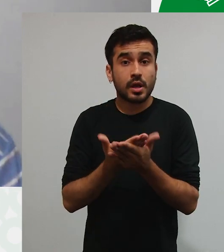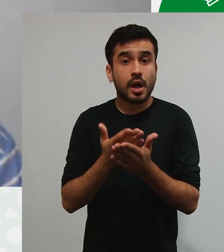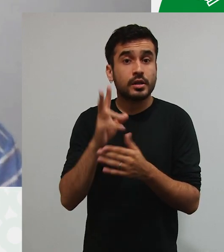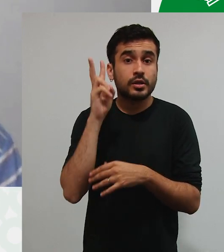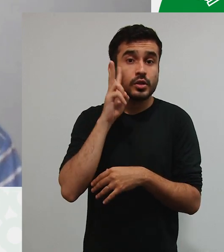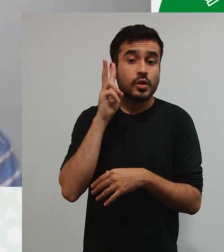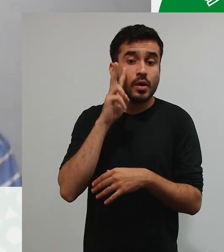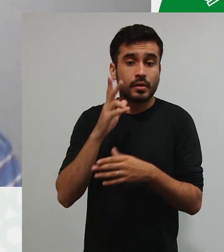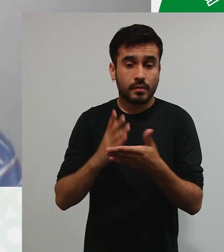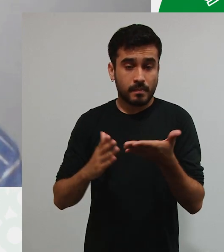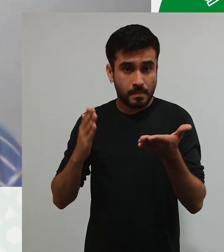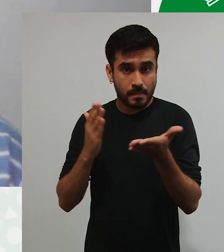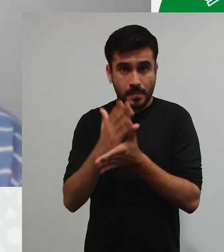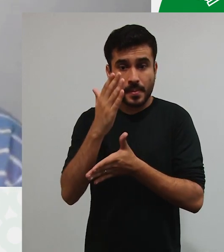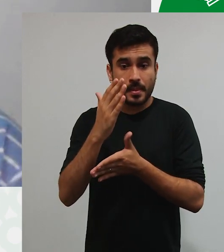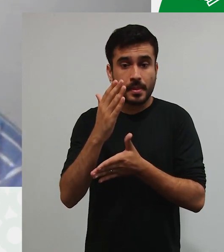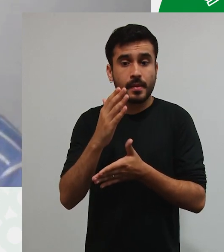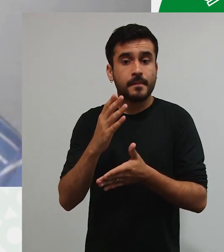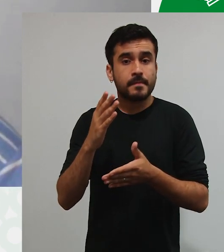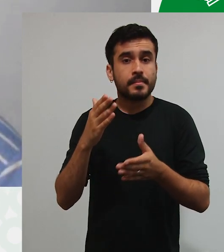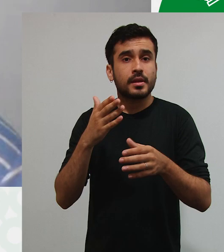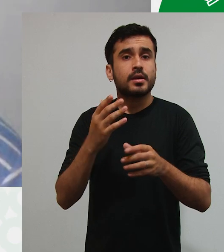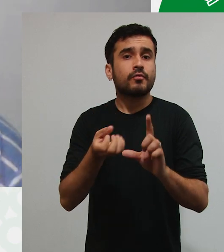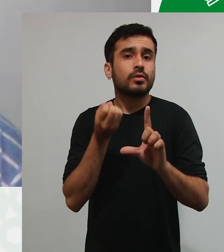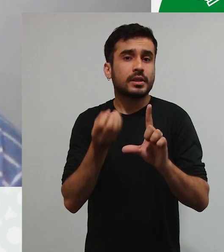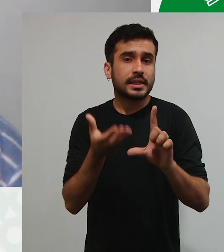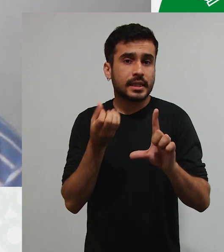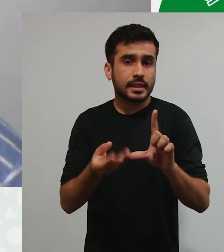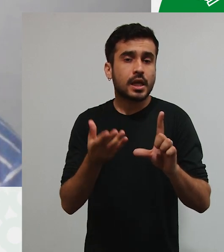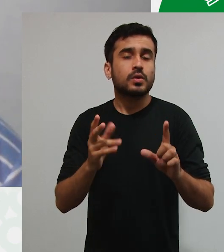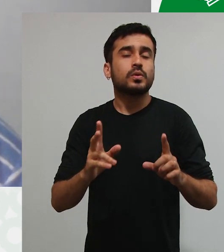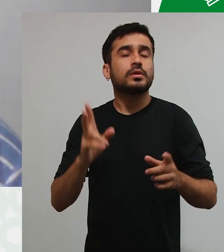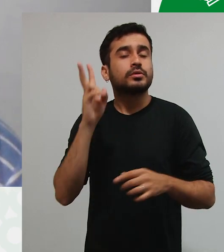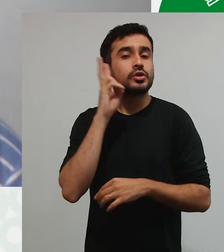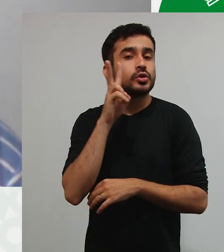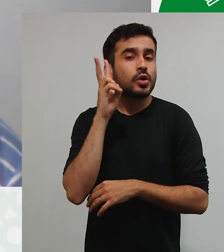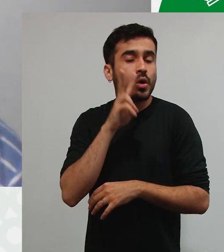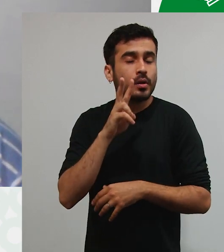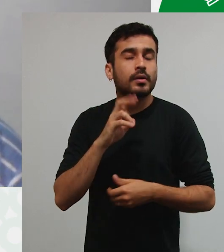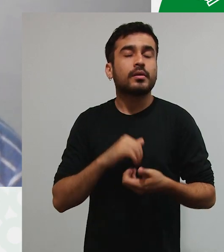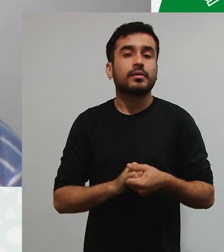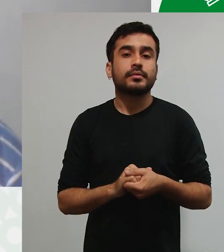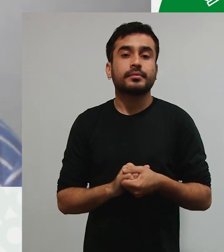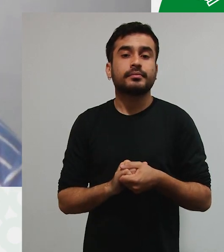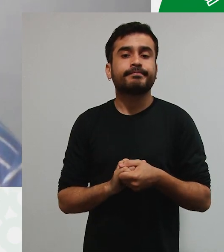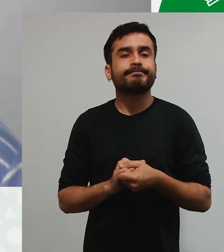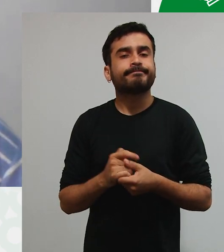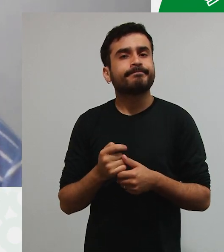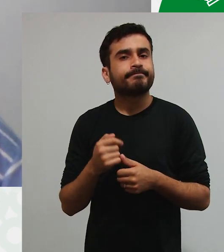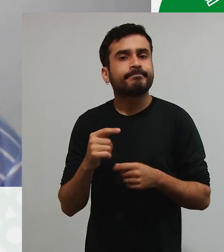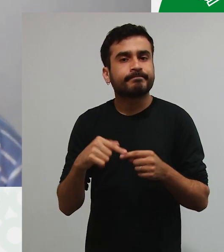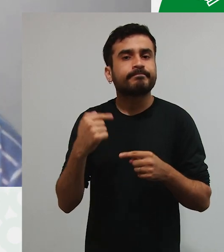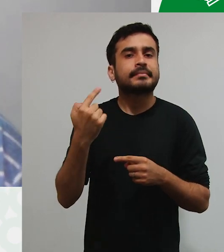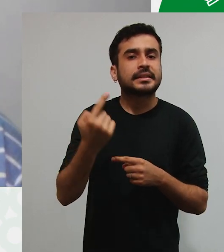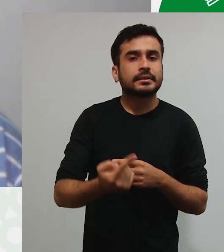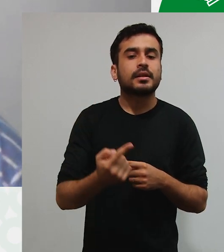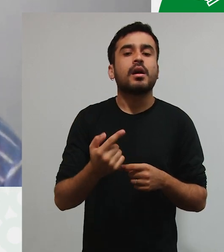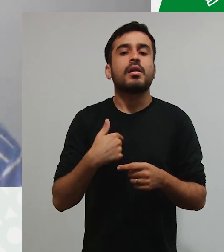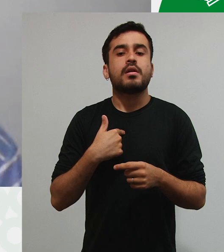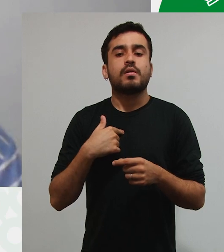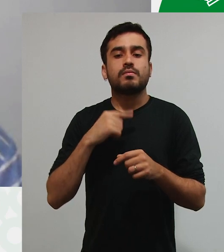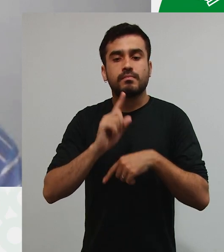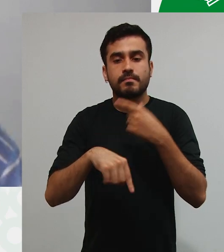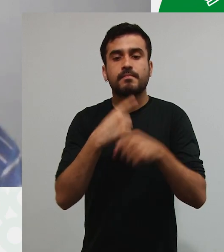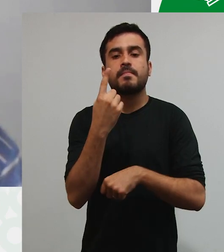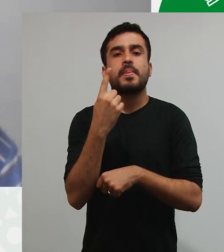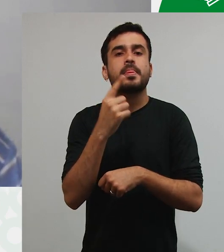adolescentes. Nesse mesmo ano, aí de 2000, nós começamos a implantar a unidade em 2019, e foi no ano que eu